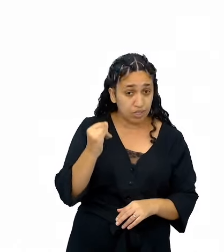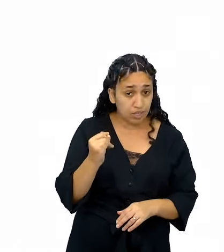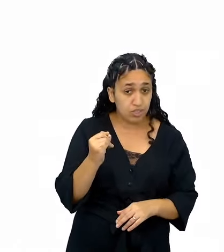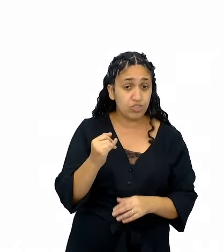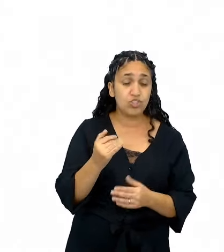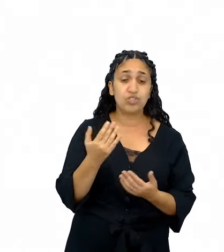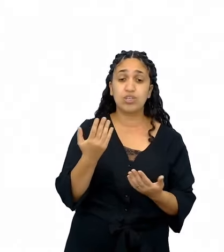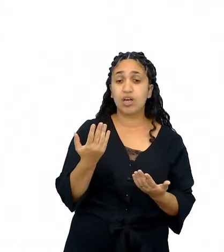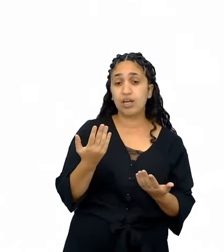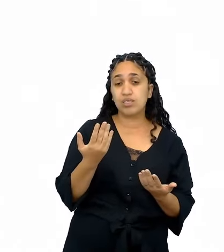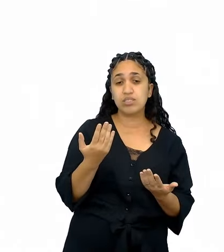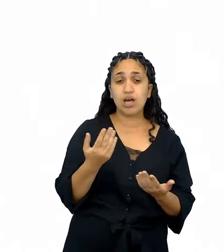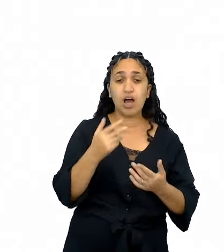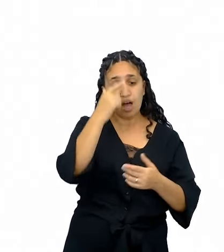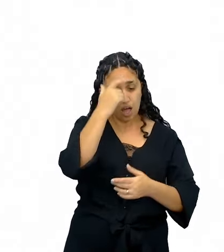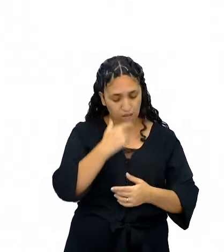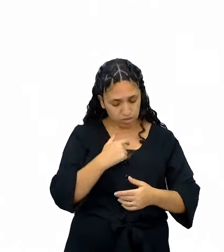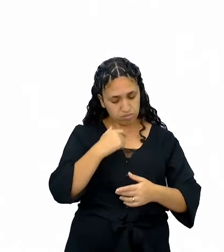forma. Bem,